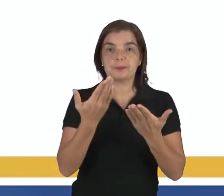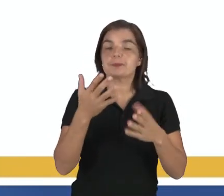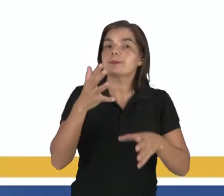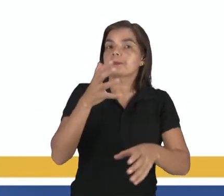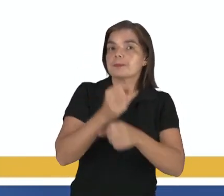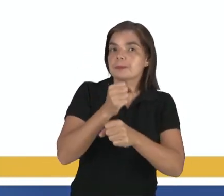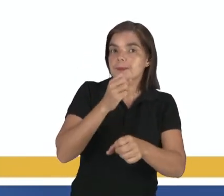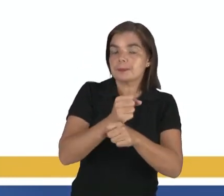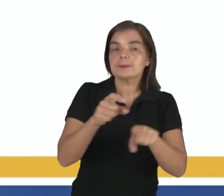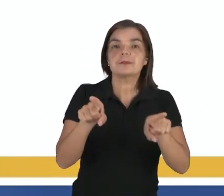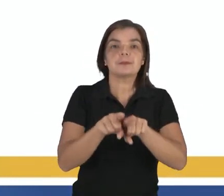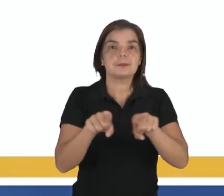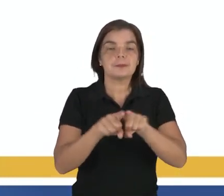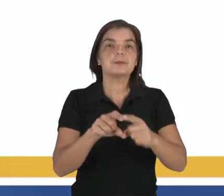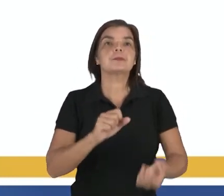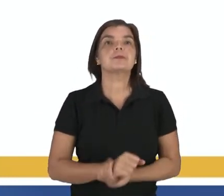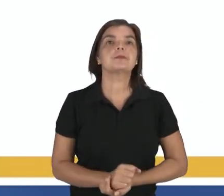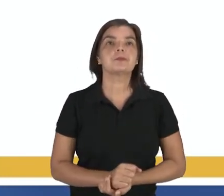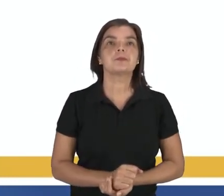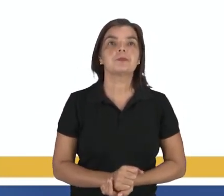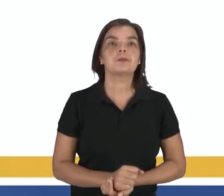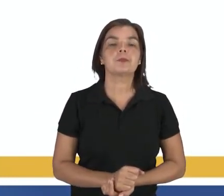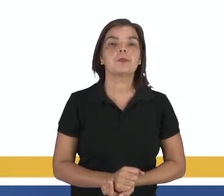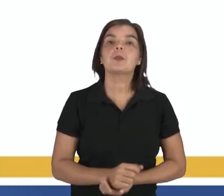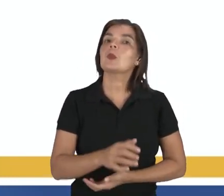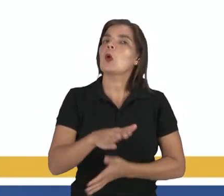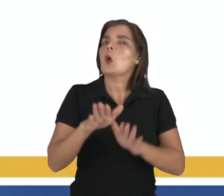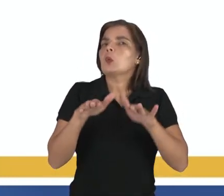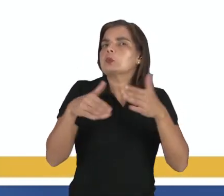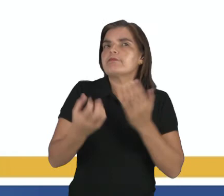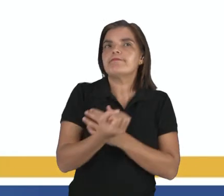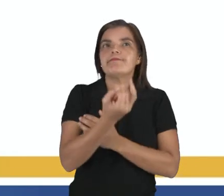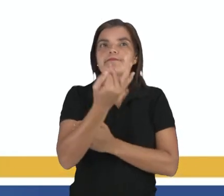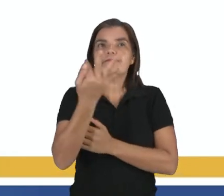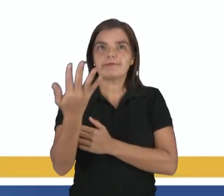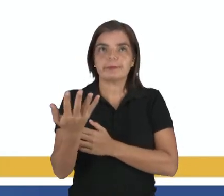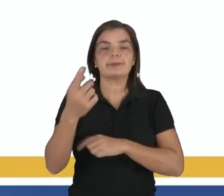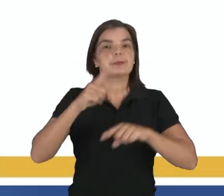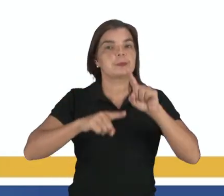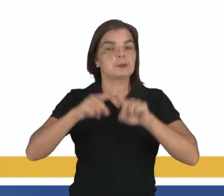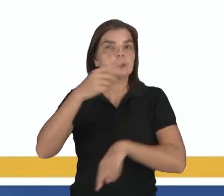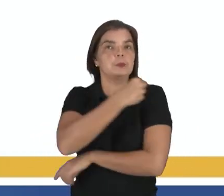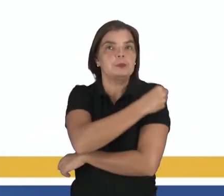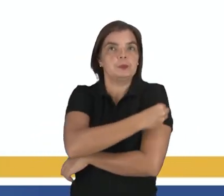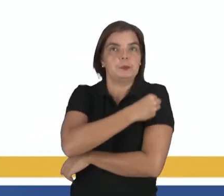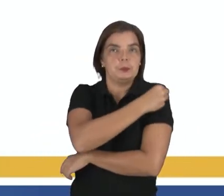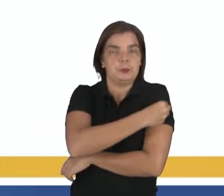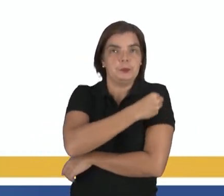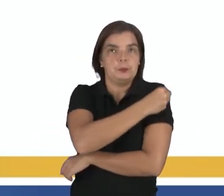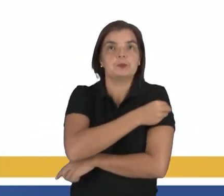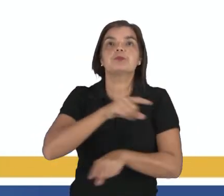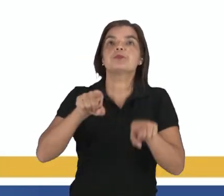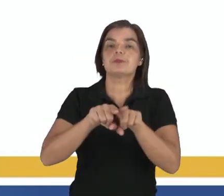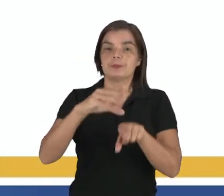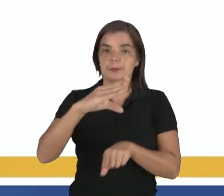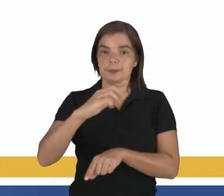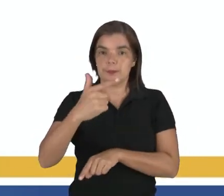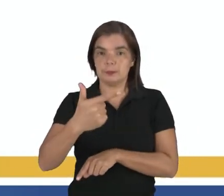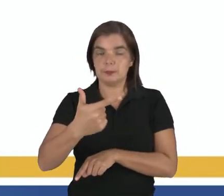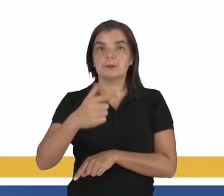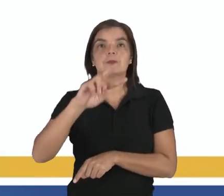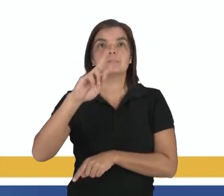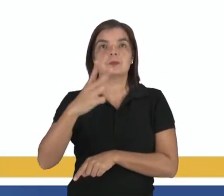cálculo estequiométrico. Então aqui, exemplo 2. Qual a quantidade de matéria de álcool etílico